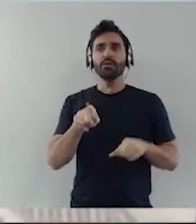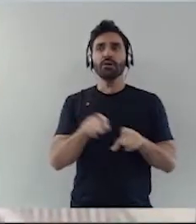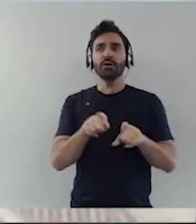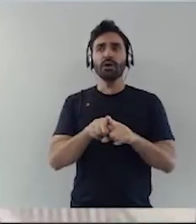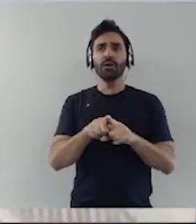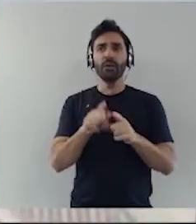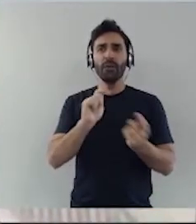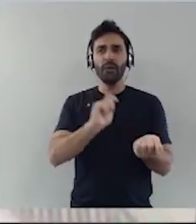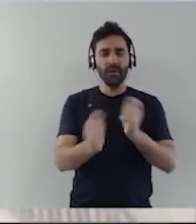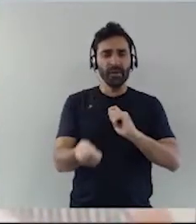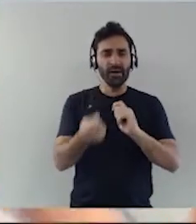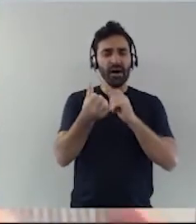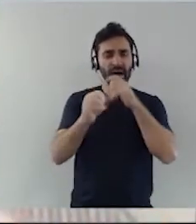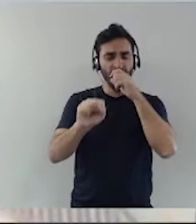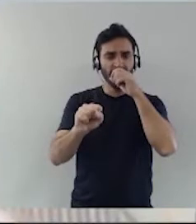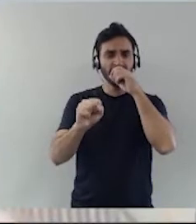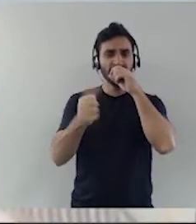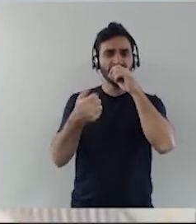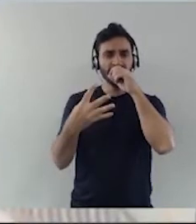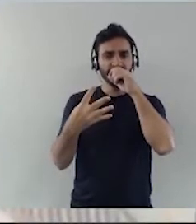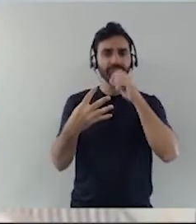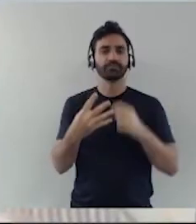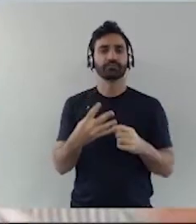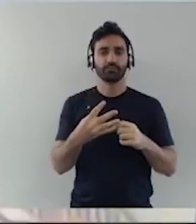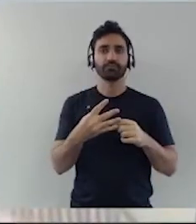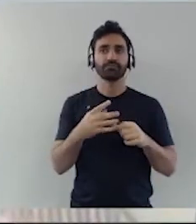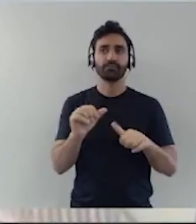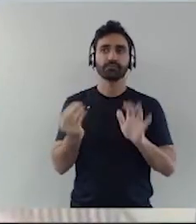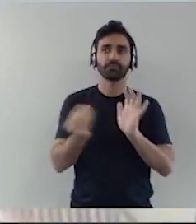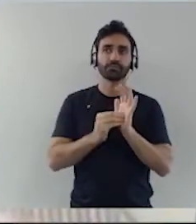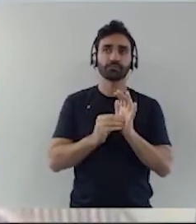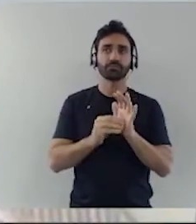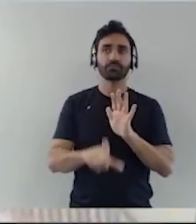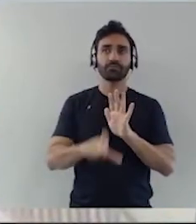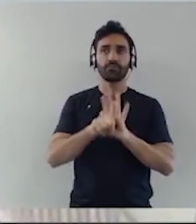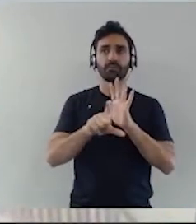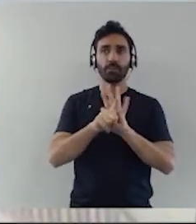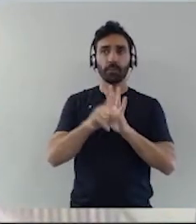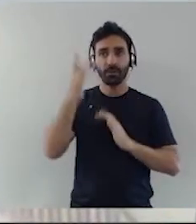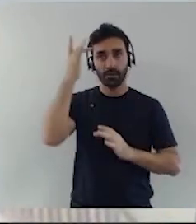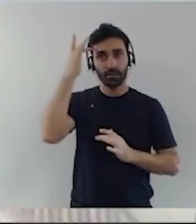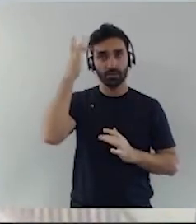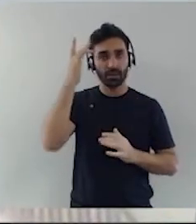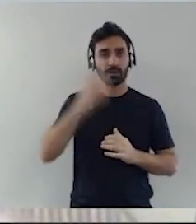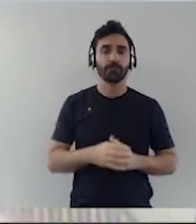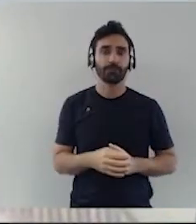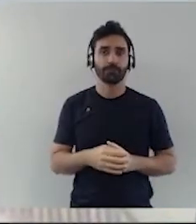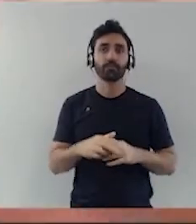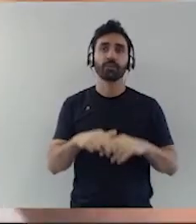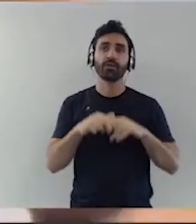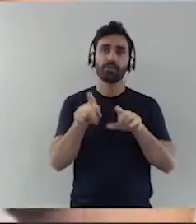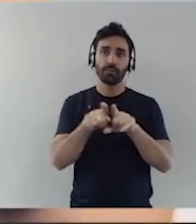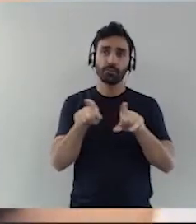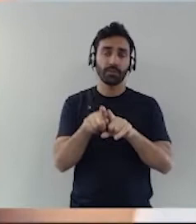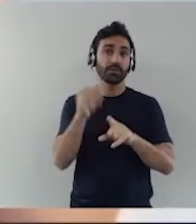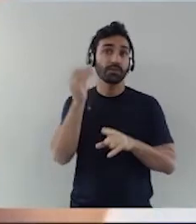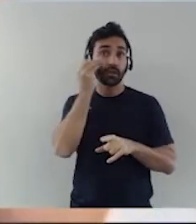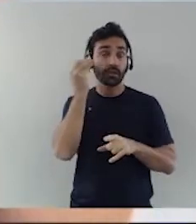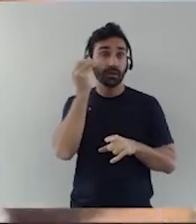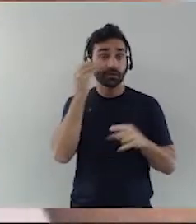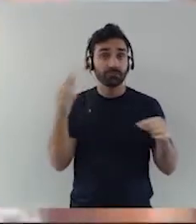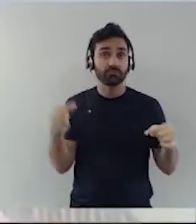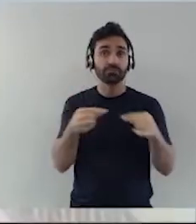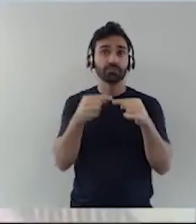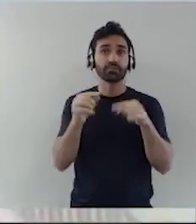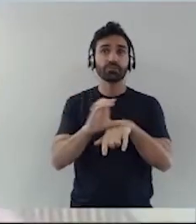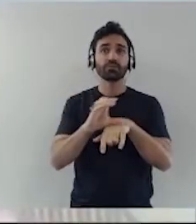PL 6814, que moderniza a lei de licitações, e ele também está passando pelo teste de constitucionalidade. Né? Há